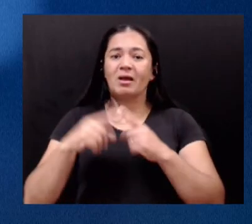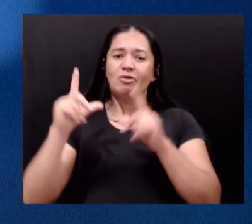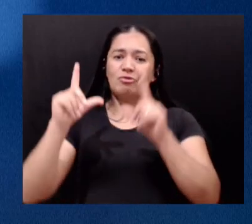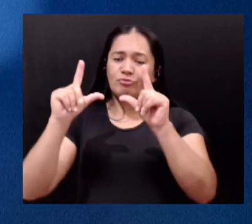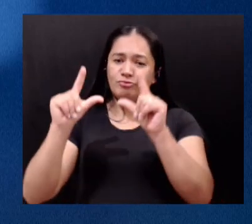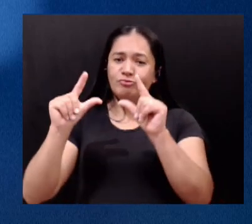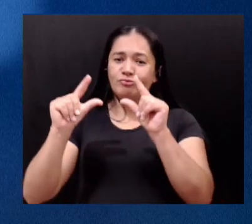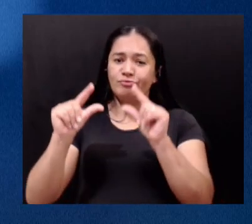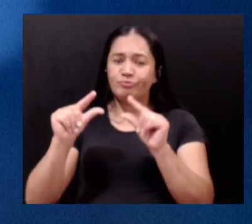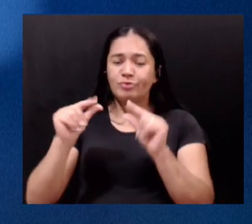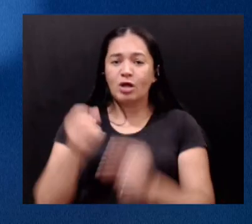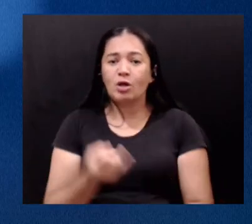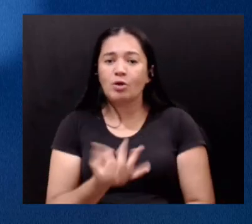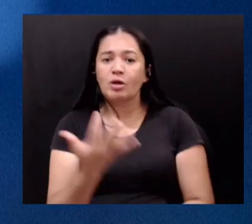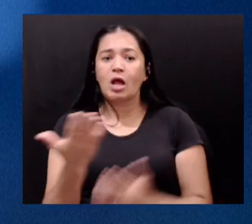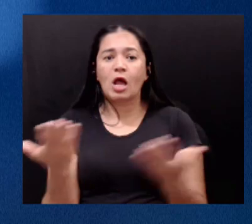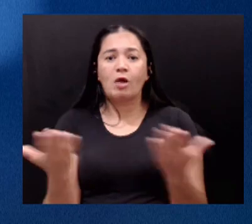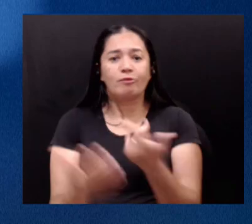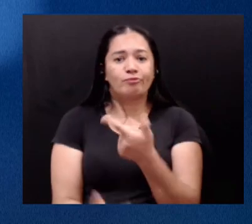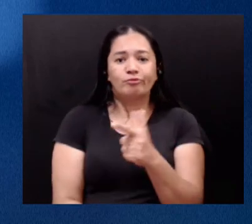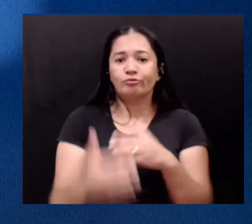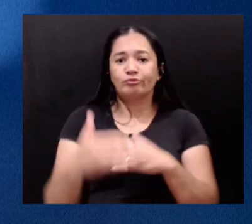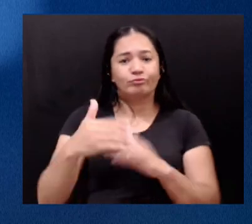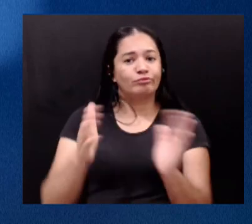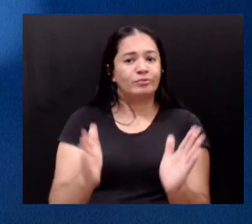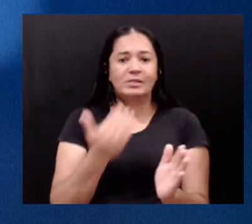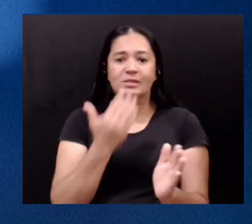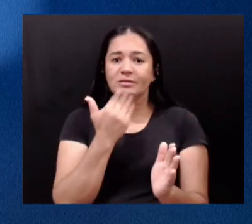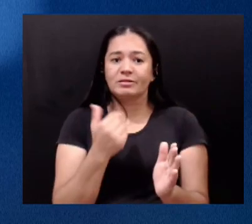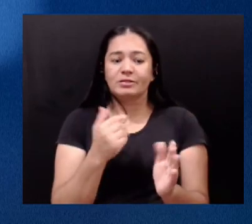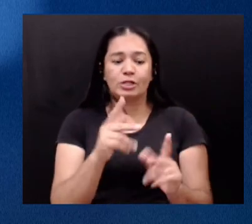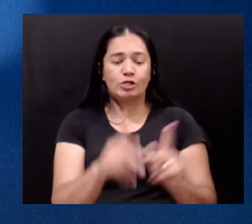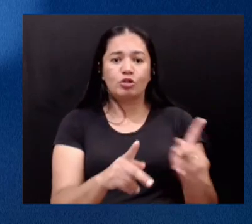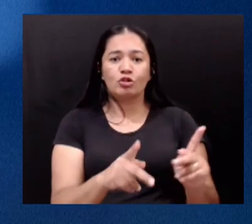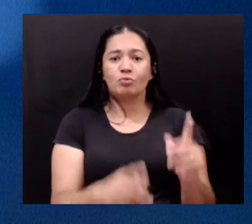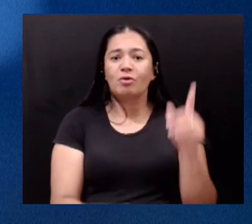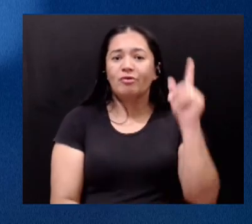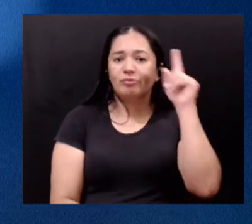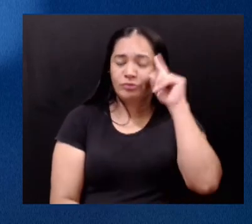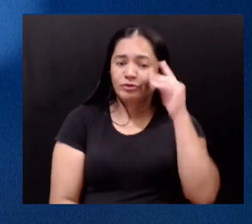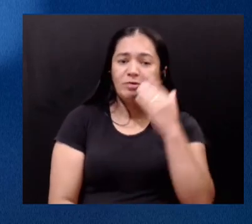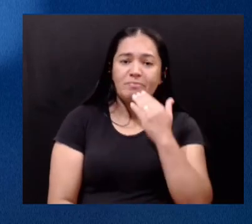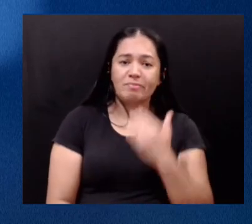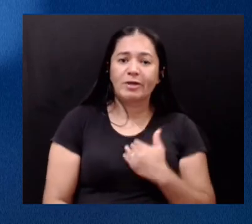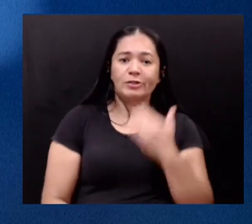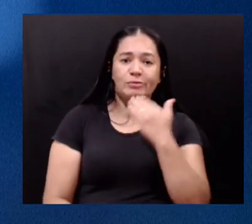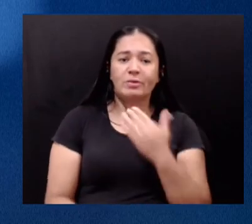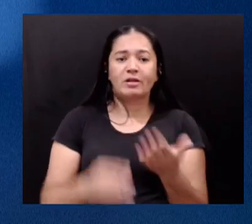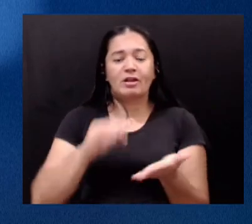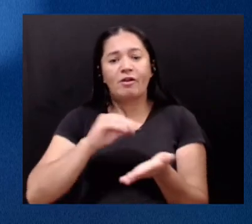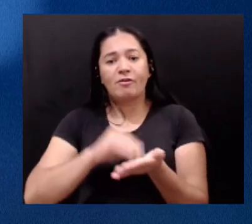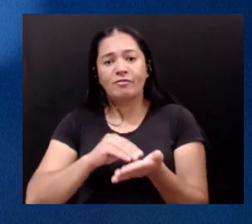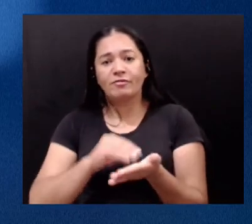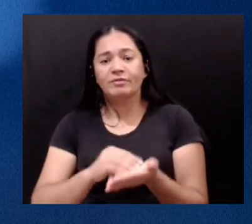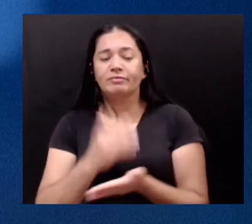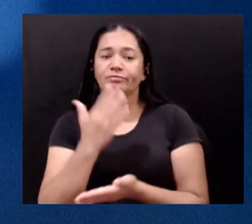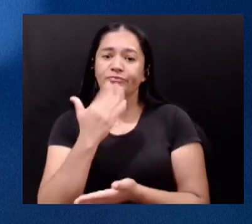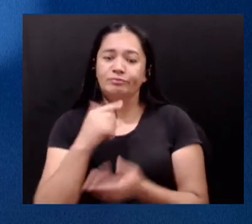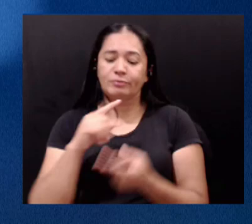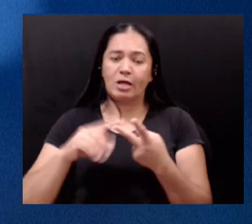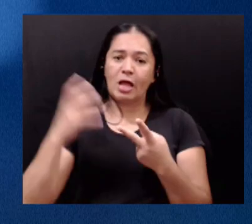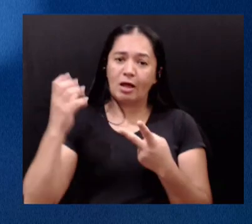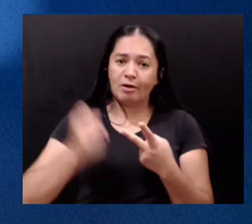cesta para dar para a população. E o povo vem toda hora pedir. Está faltando alimento, leite para mim